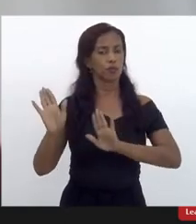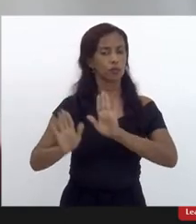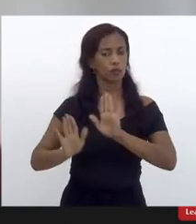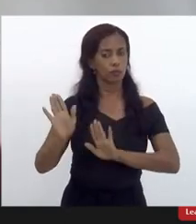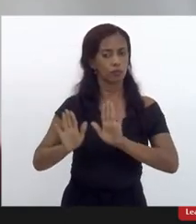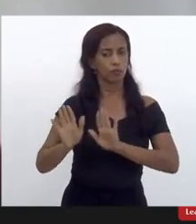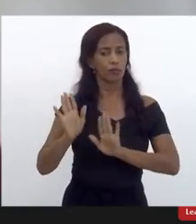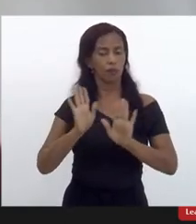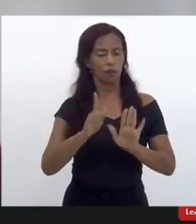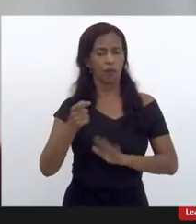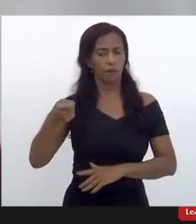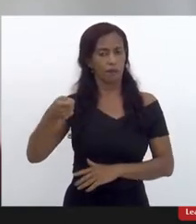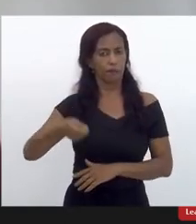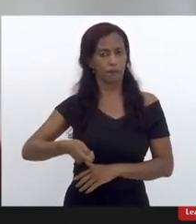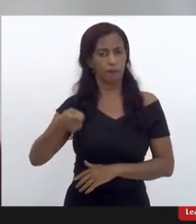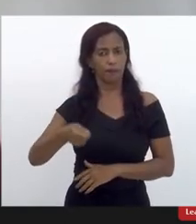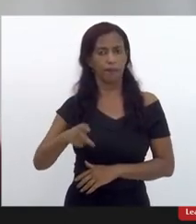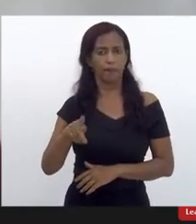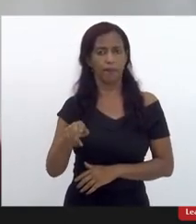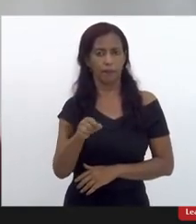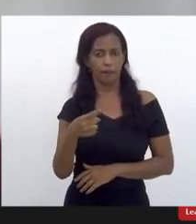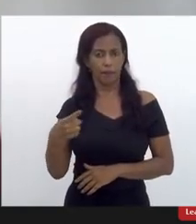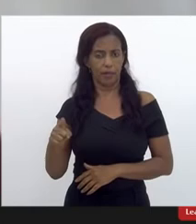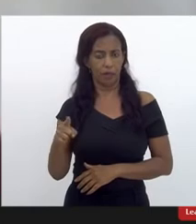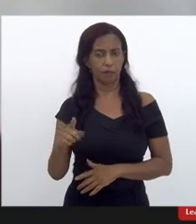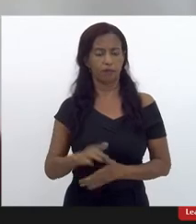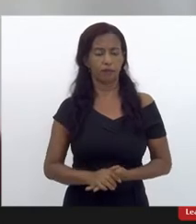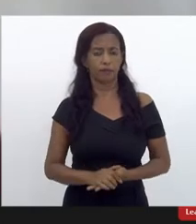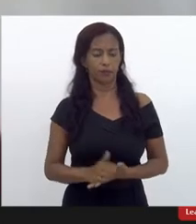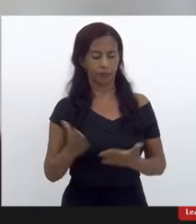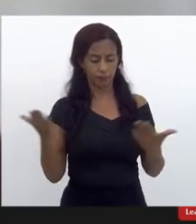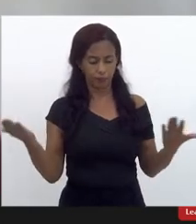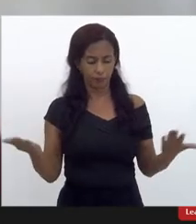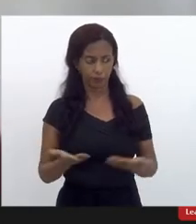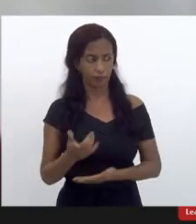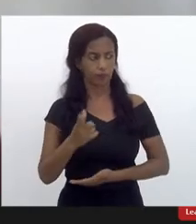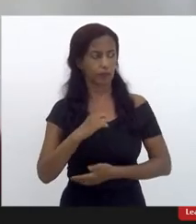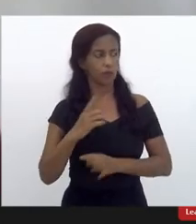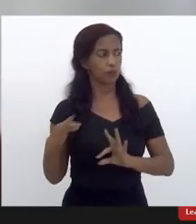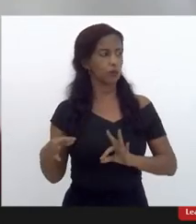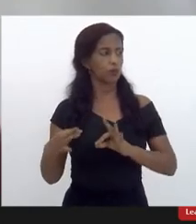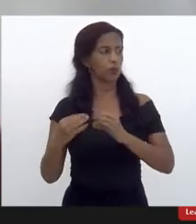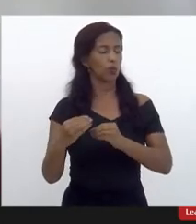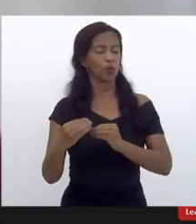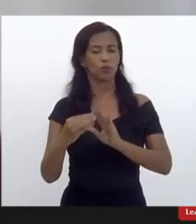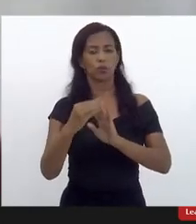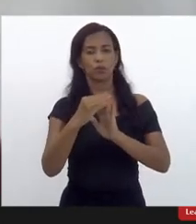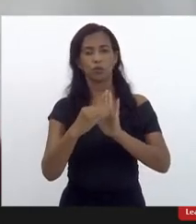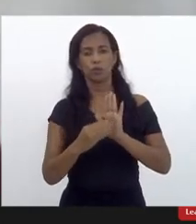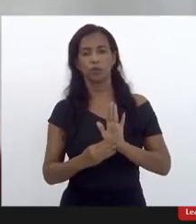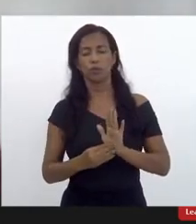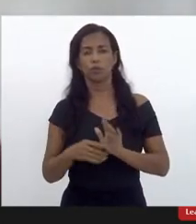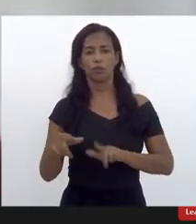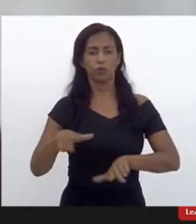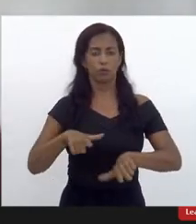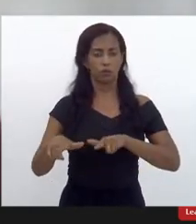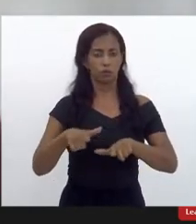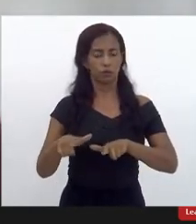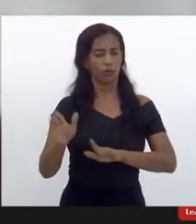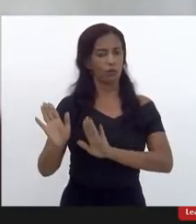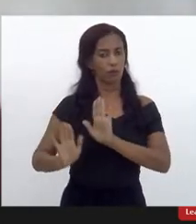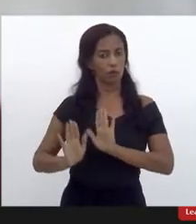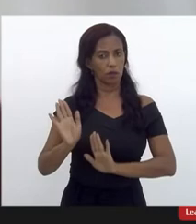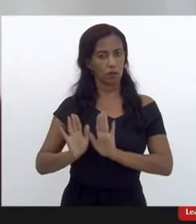pregão eletrônico. Tá? Então, hoje, nós temos todos os nossos serviços